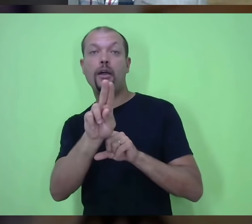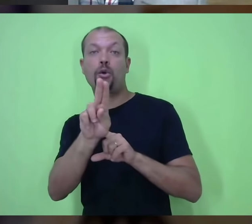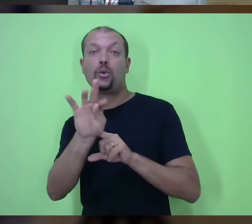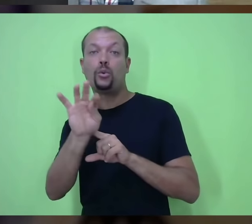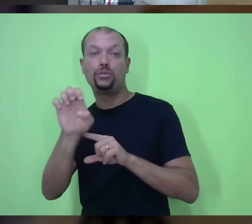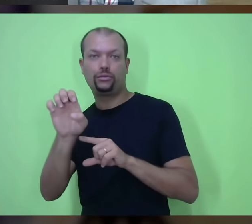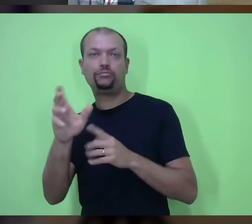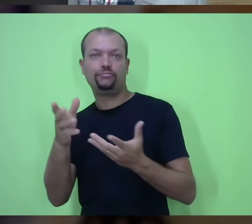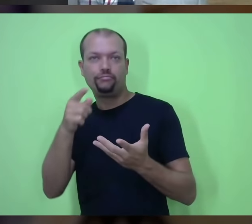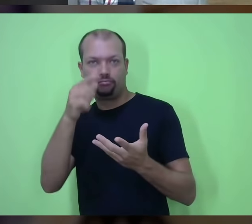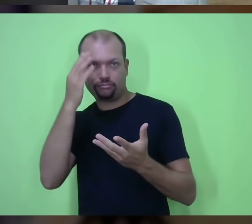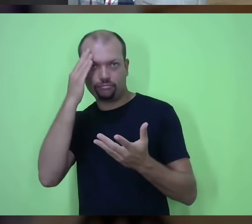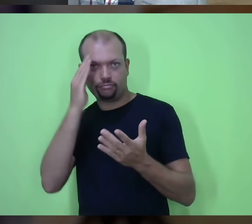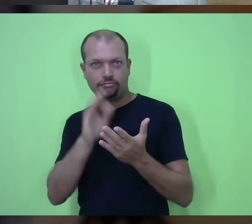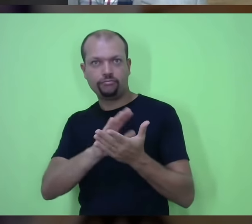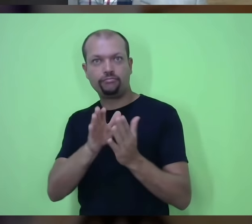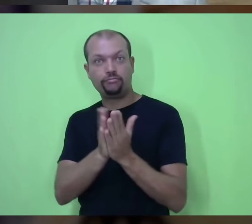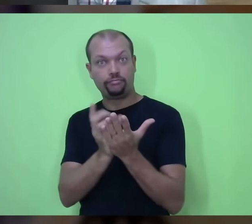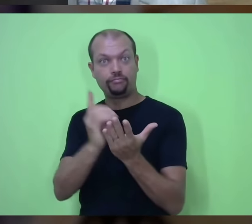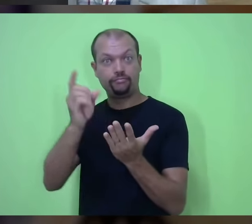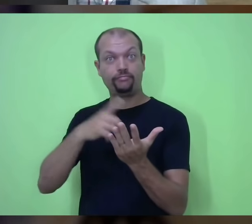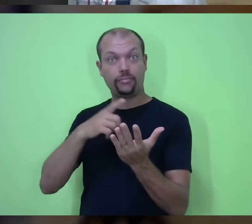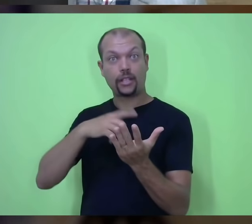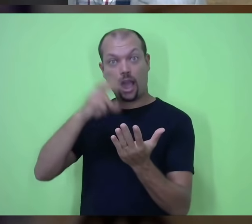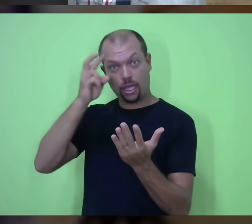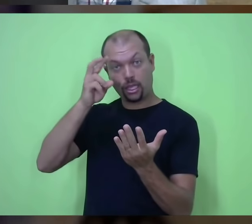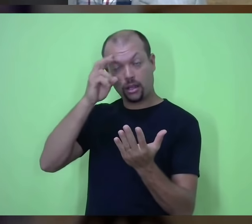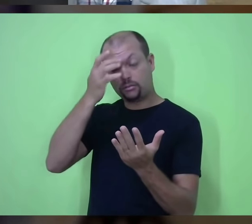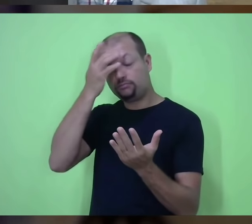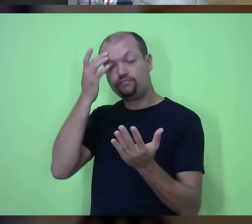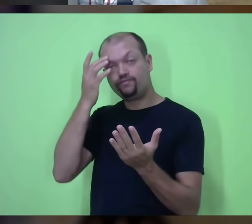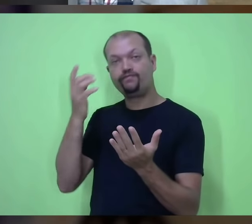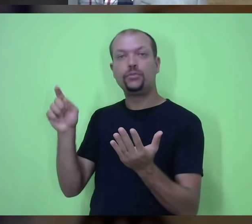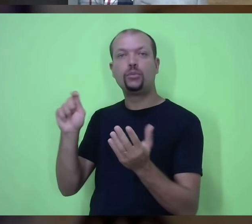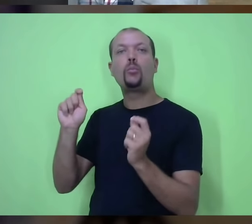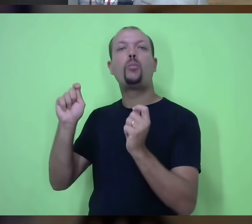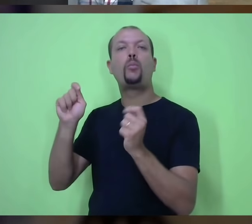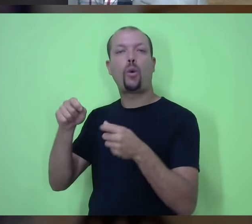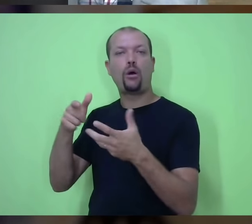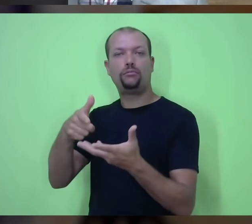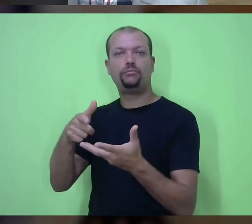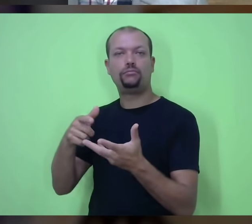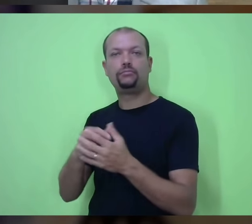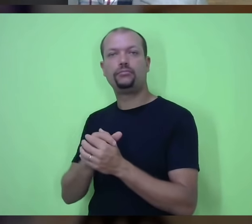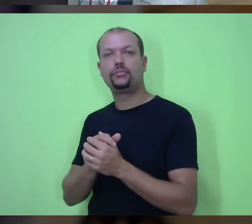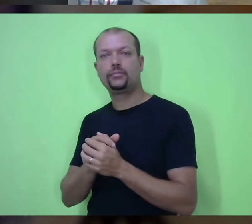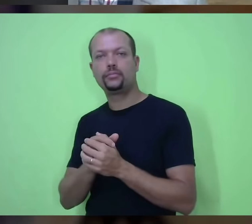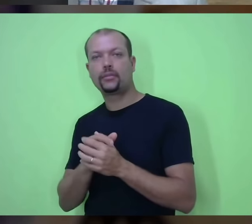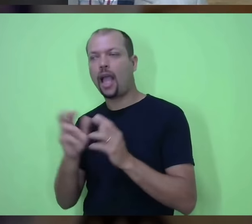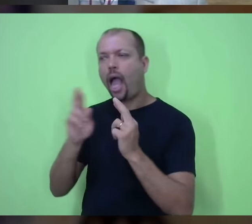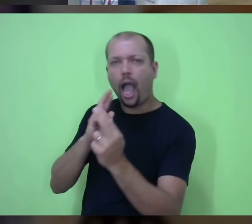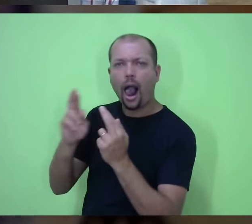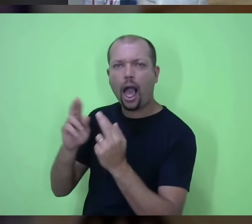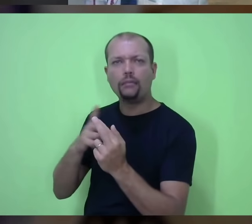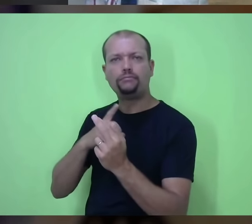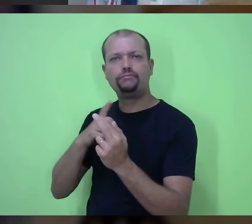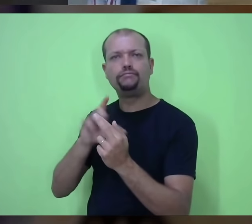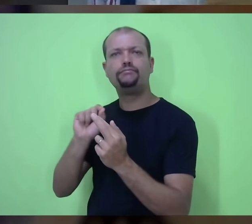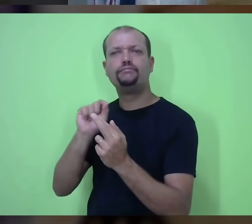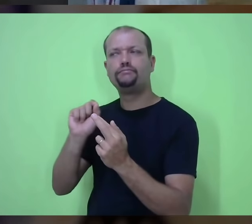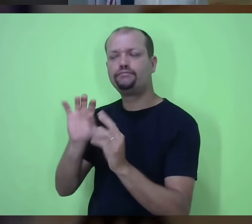também, a história fala bem claramente sobre essa relação entre